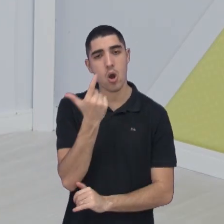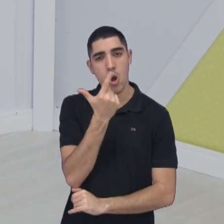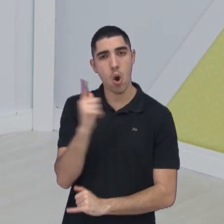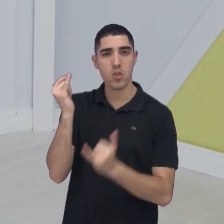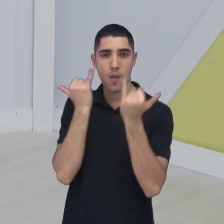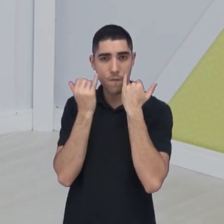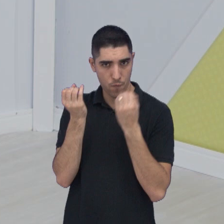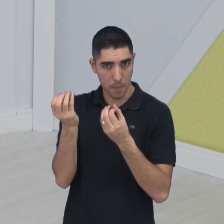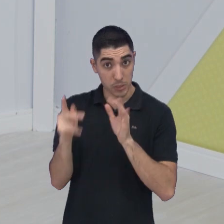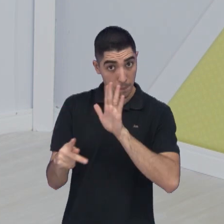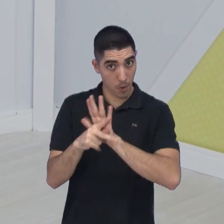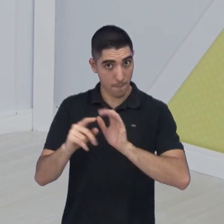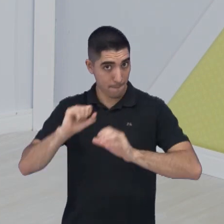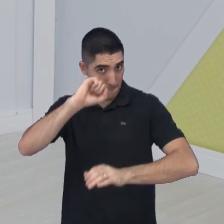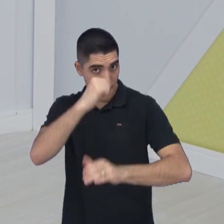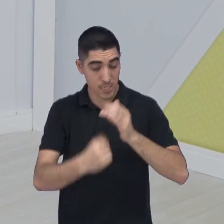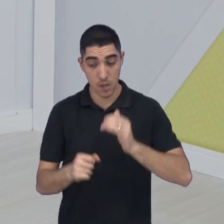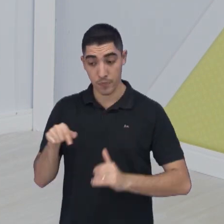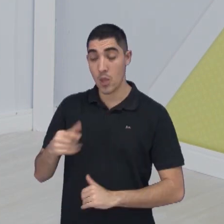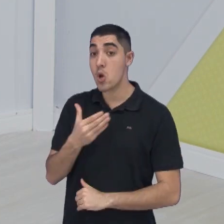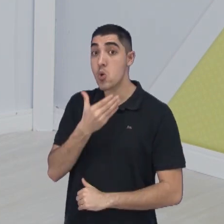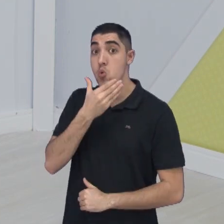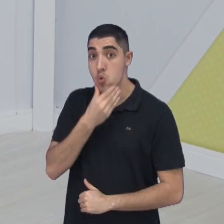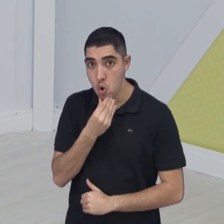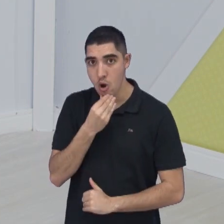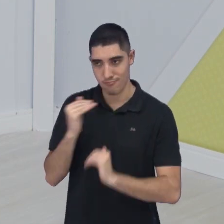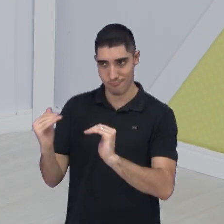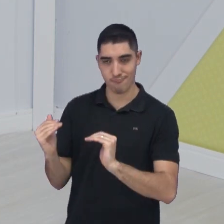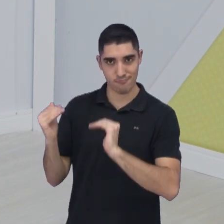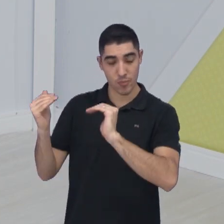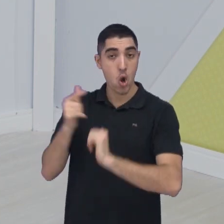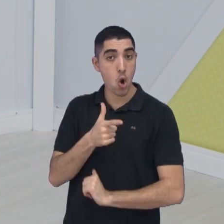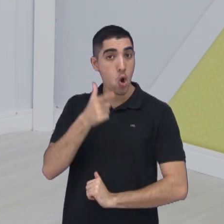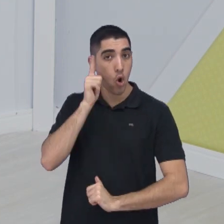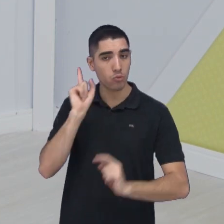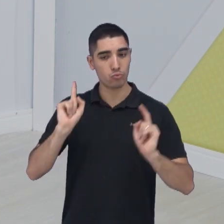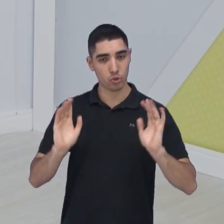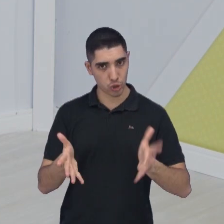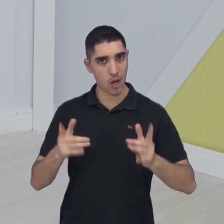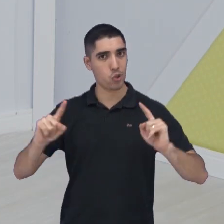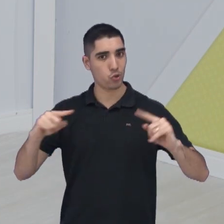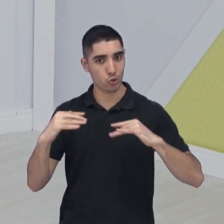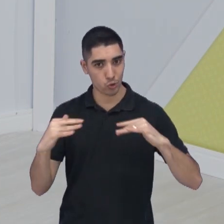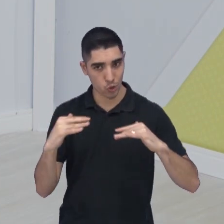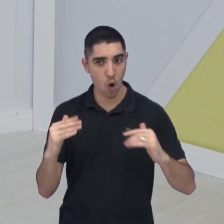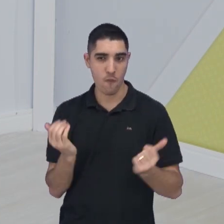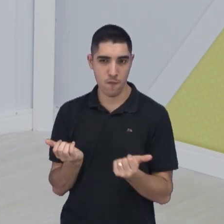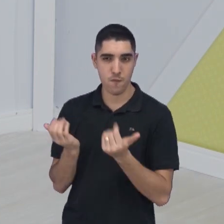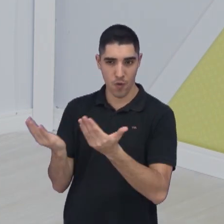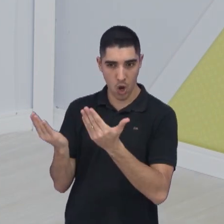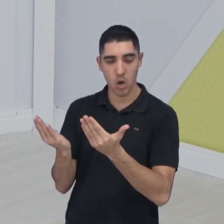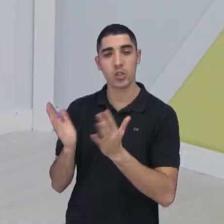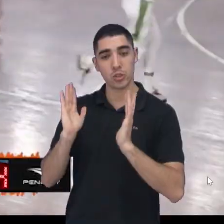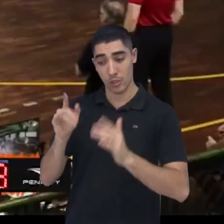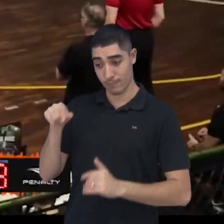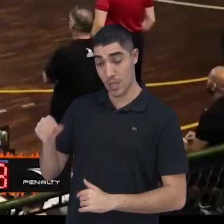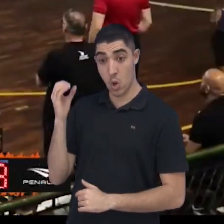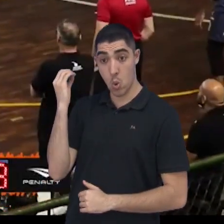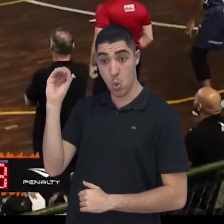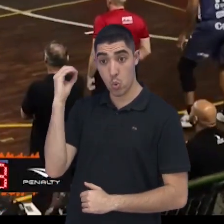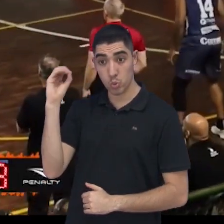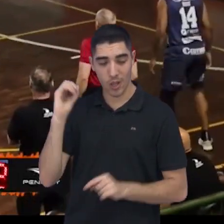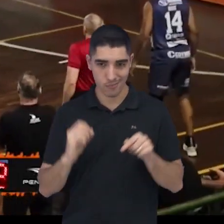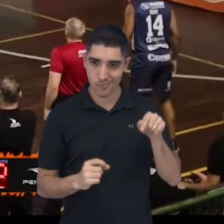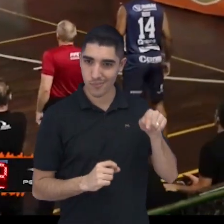de basquete, o São José Basquetebol, time adulto, entrou em quadra ontem pela 7ª rodada do Campeonato Paulista para encarar o Osasco em